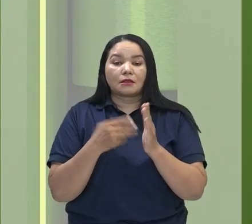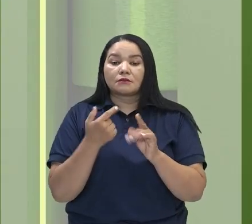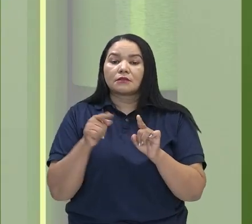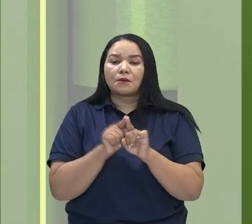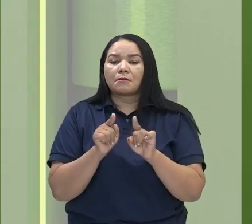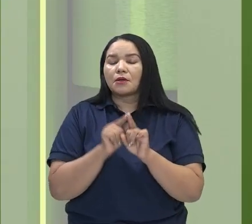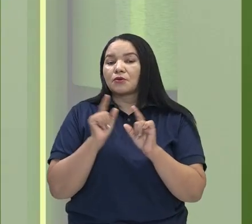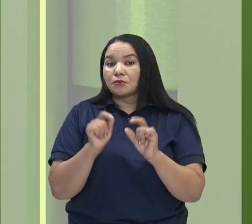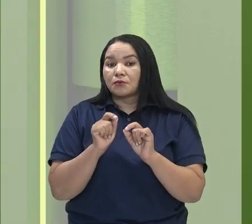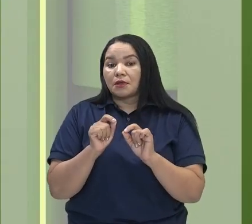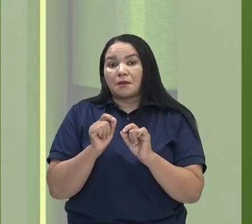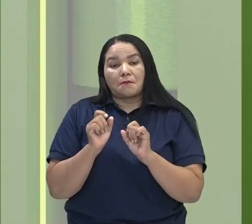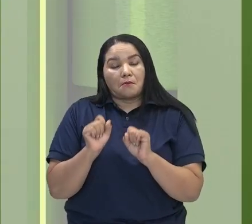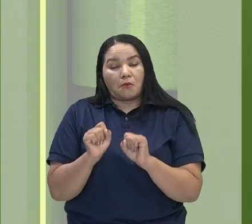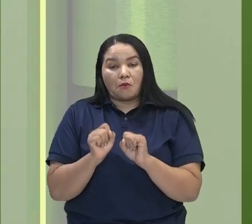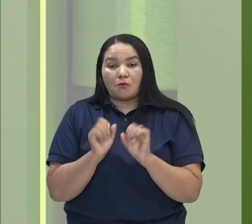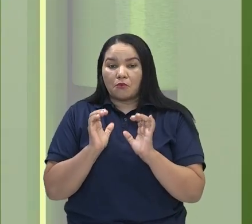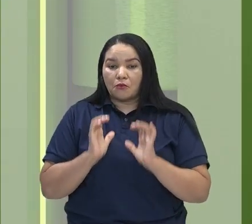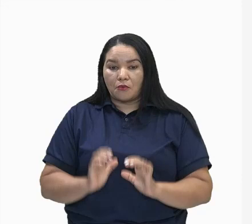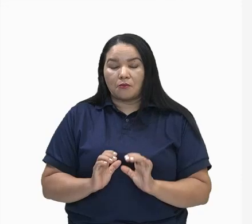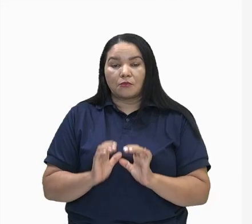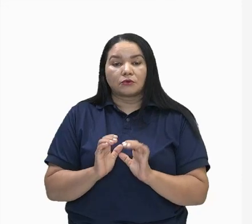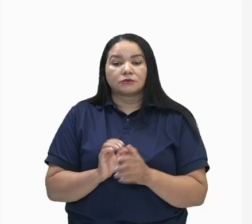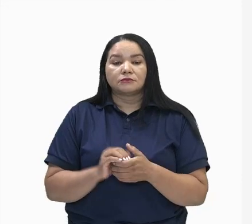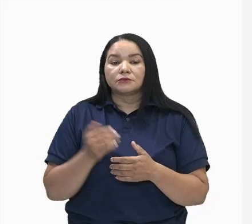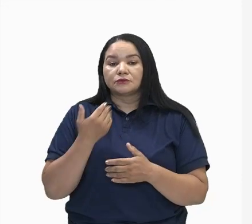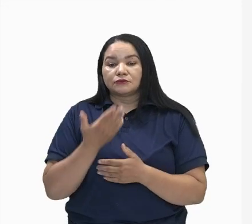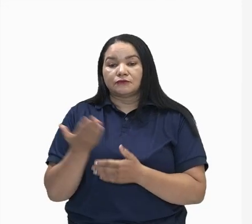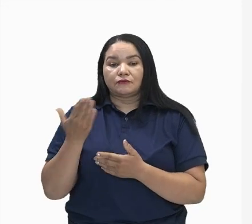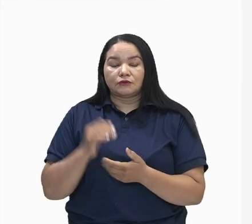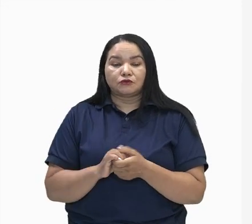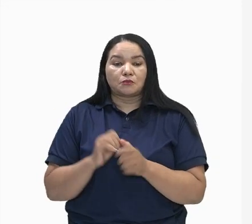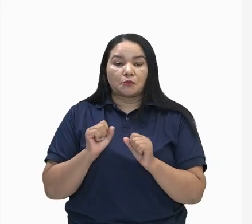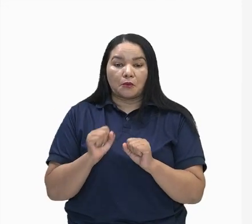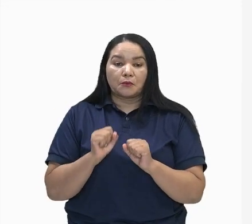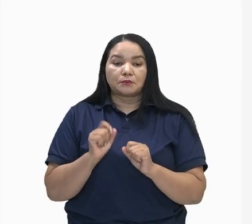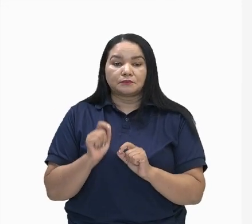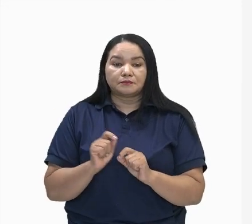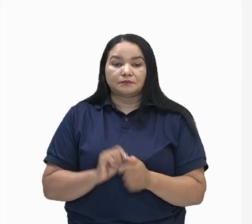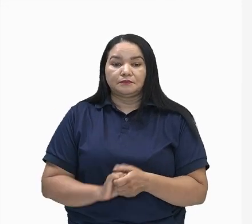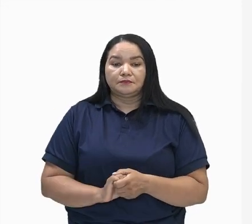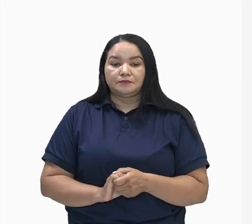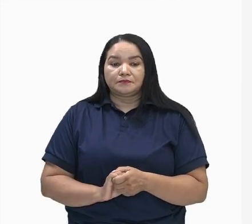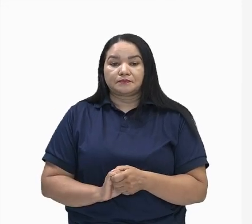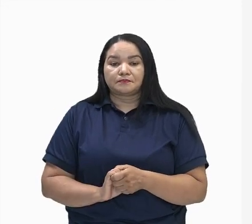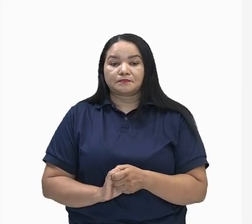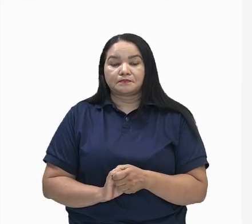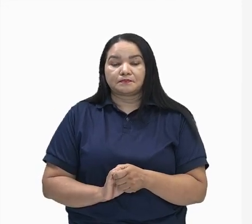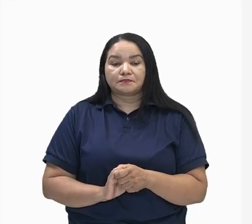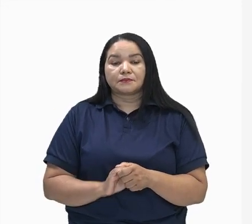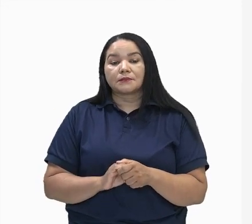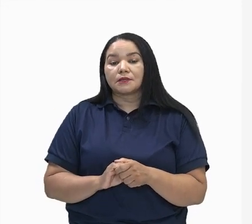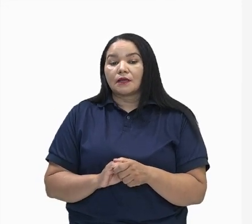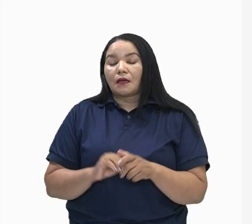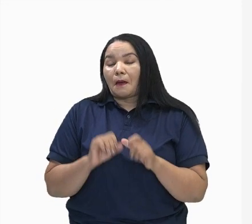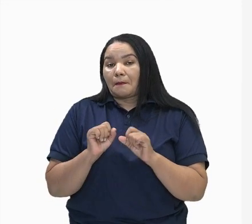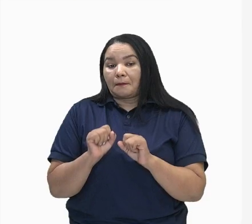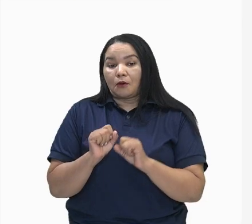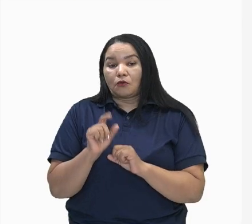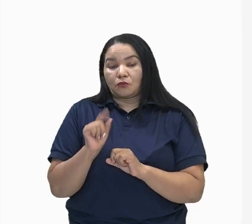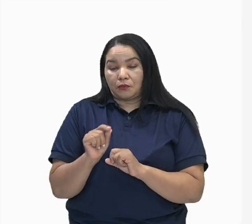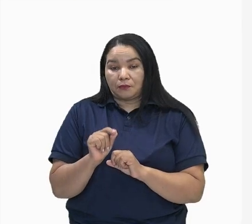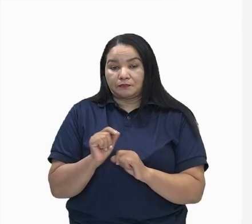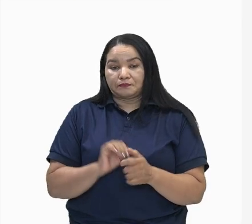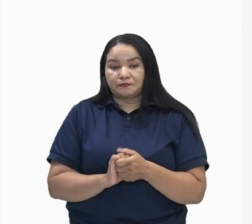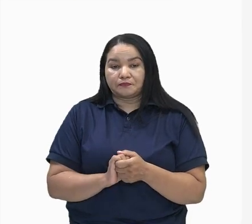métodos comportamentais. Então, observe aí. Os métodos comportamentais, né, podem